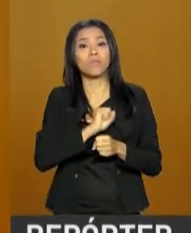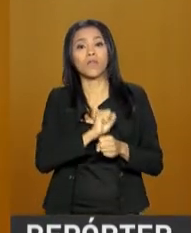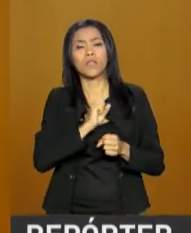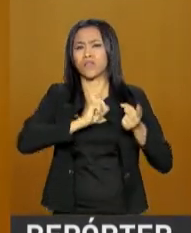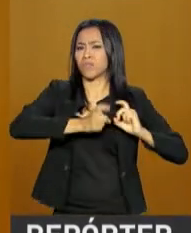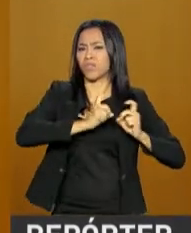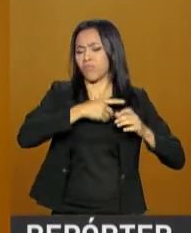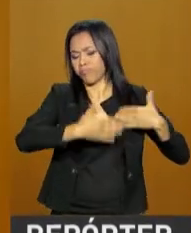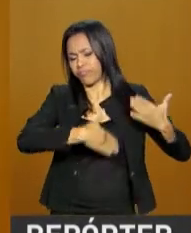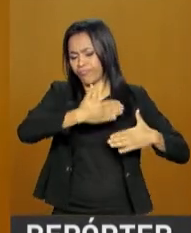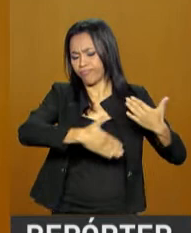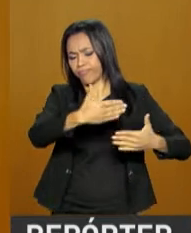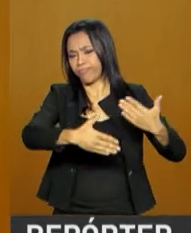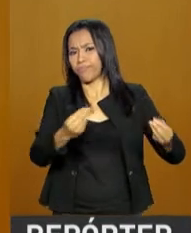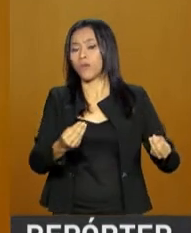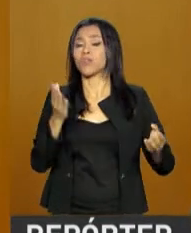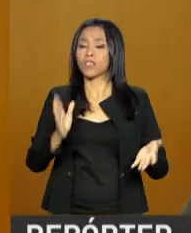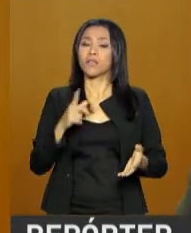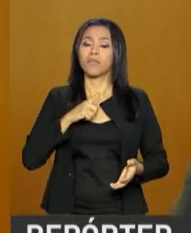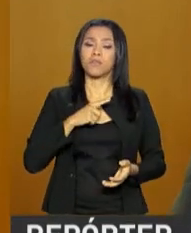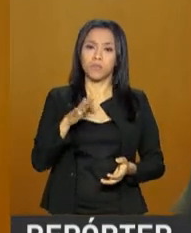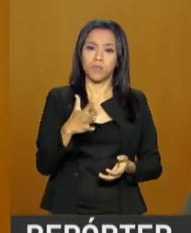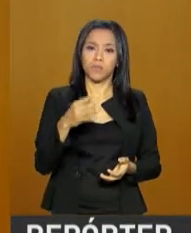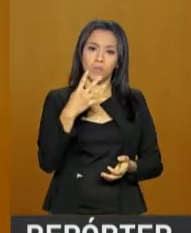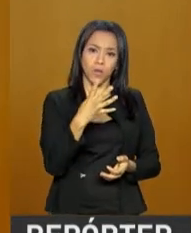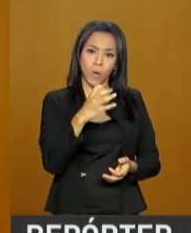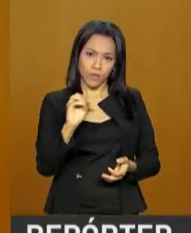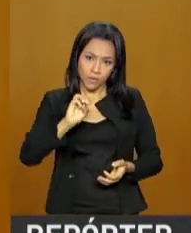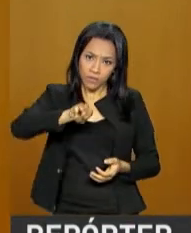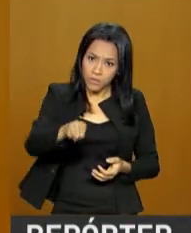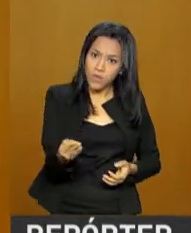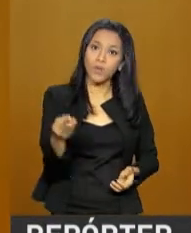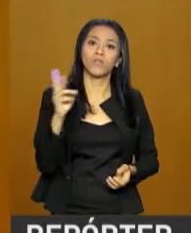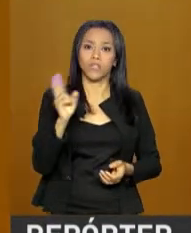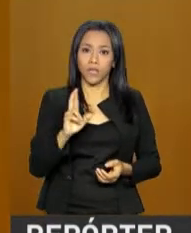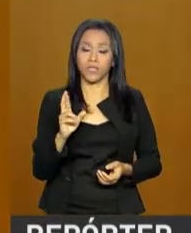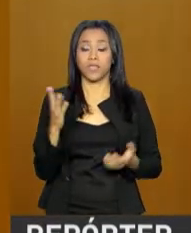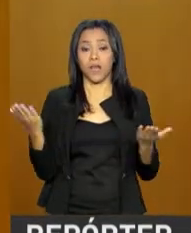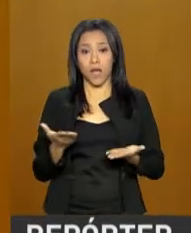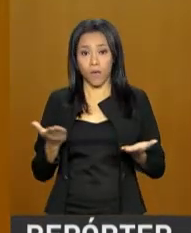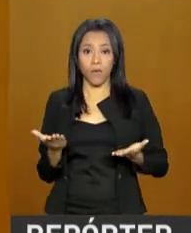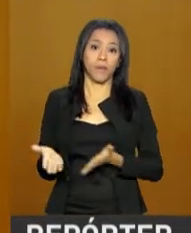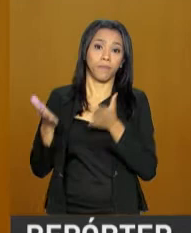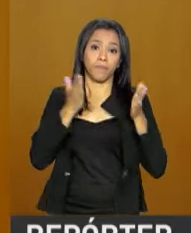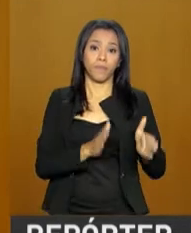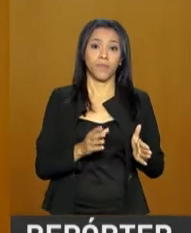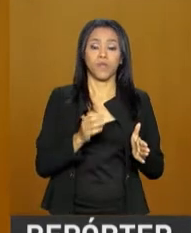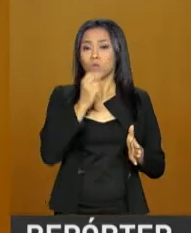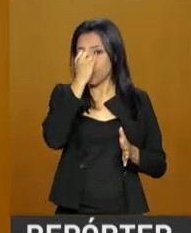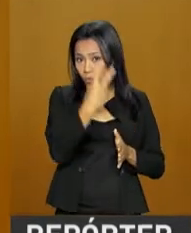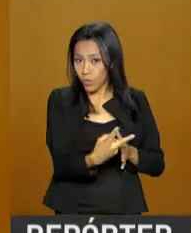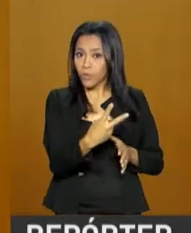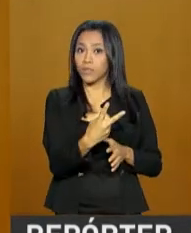cinco nós já temos um valor aproximado de 400 milhões de reais a agora os outros dois eles ainda estão os dois